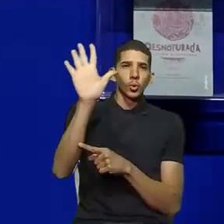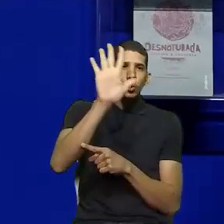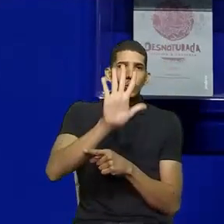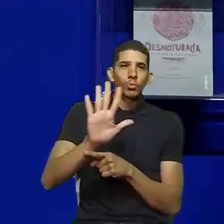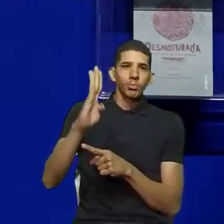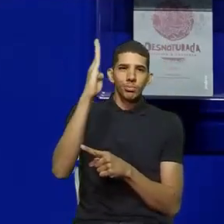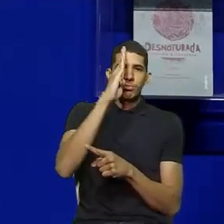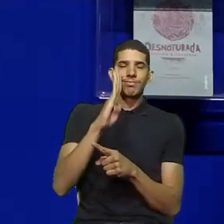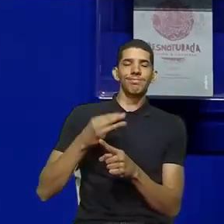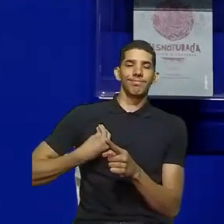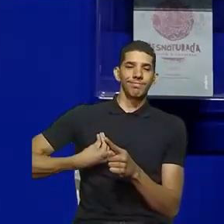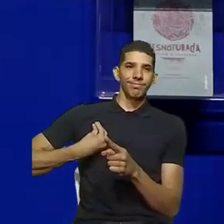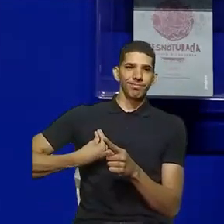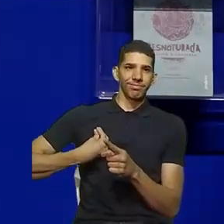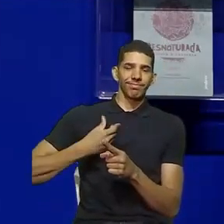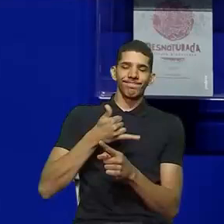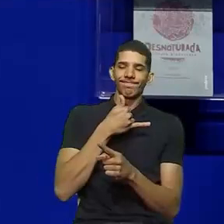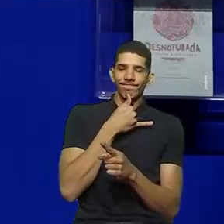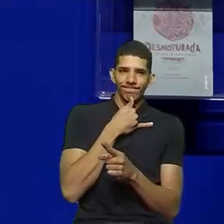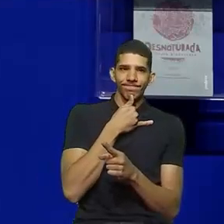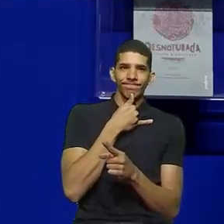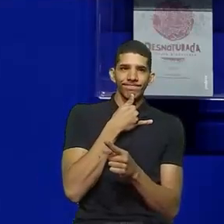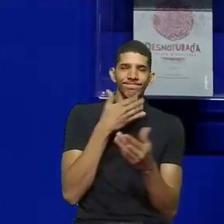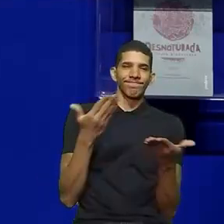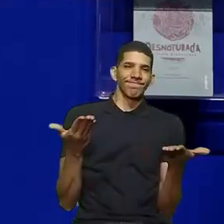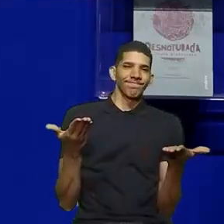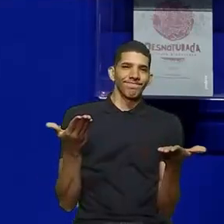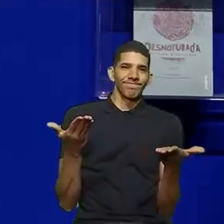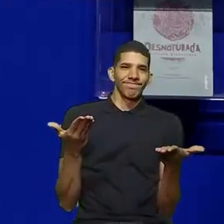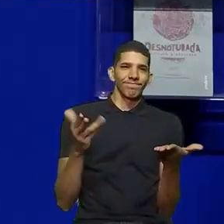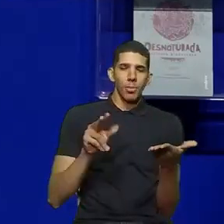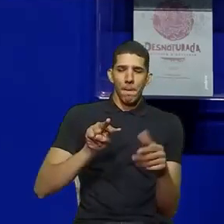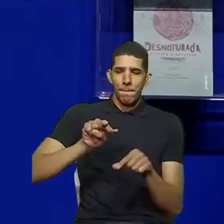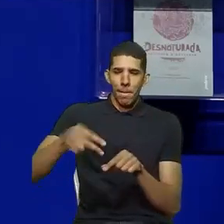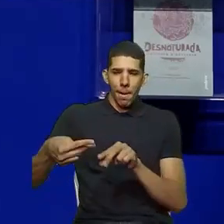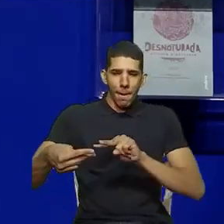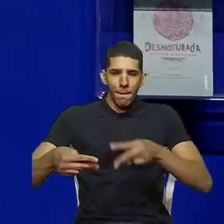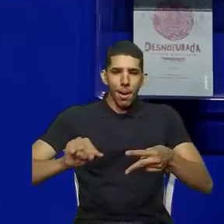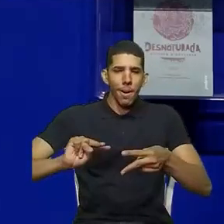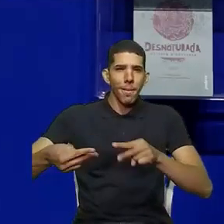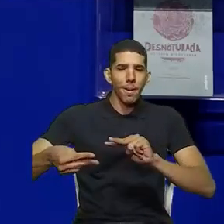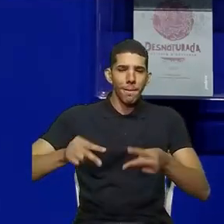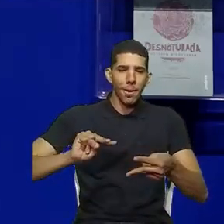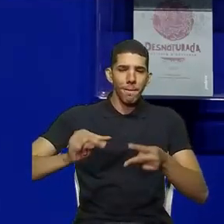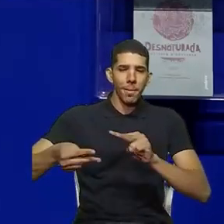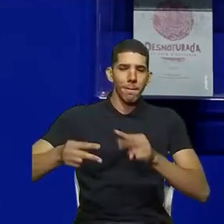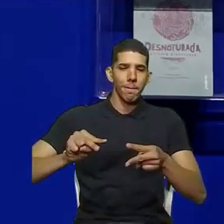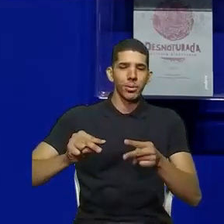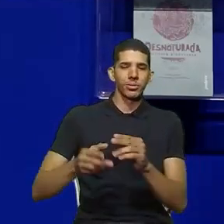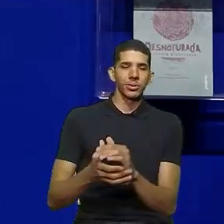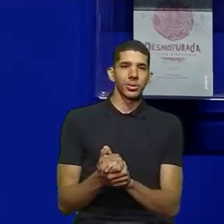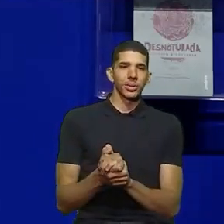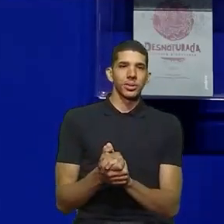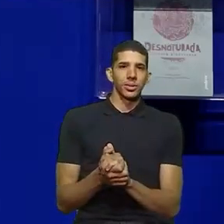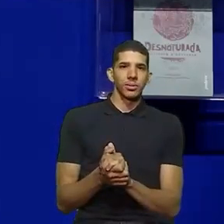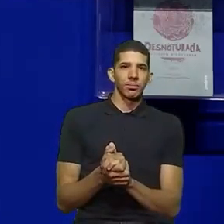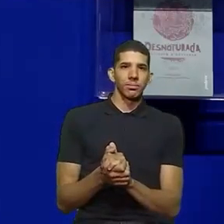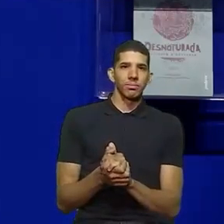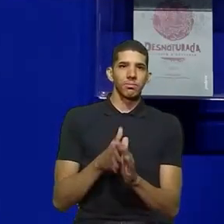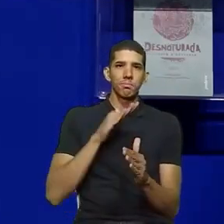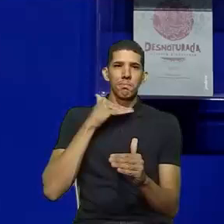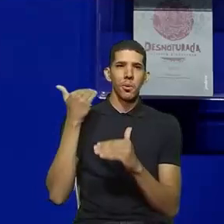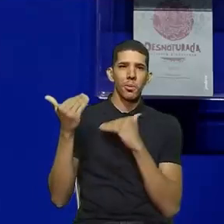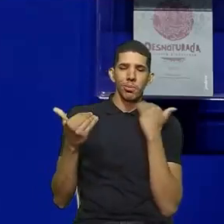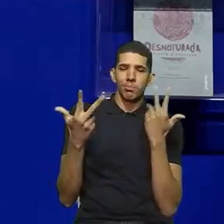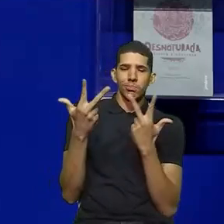vivendo. Cada corpo tombado é o nosso corpo que tomba também.